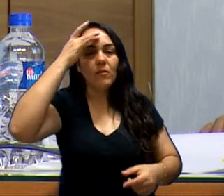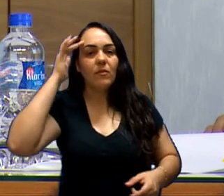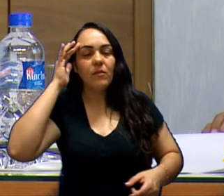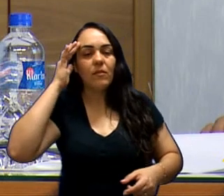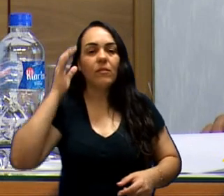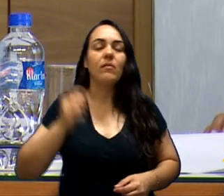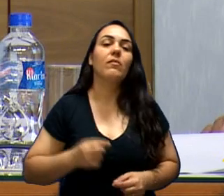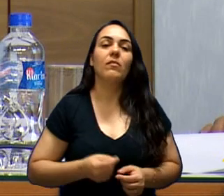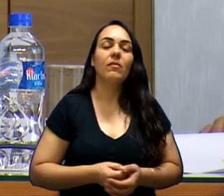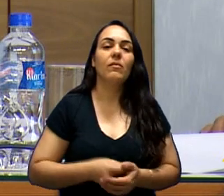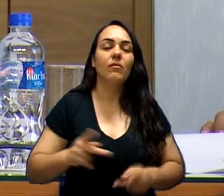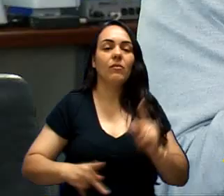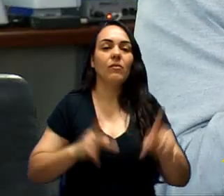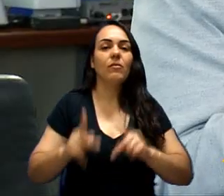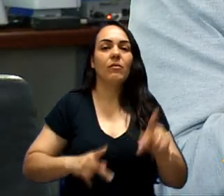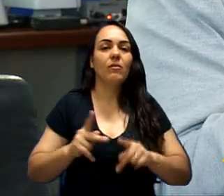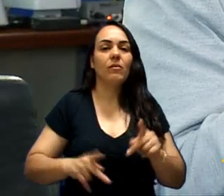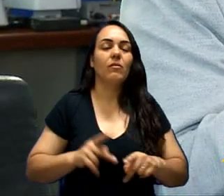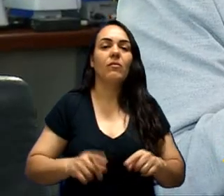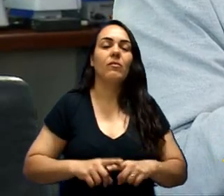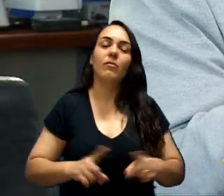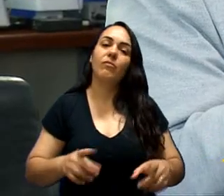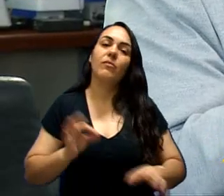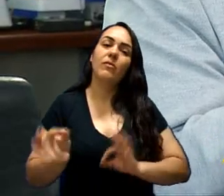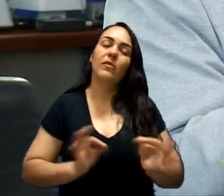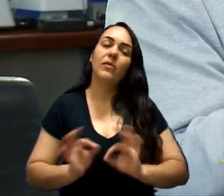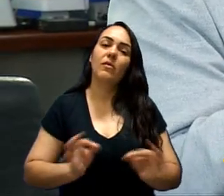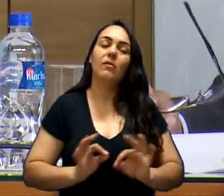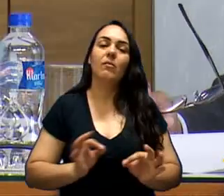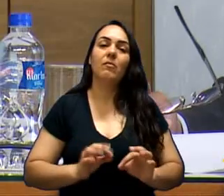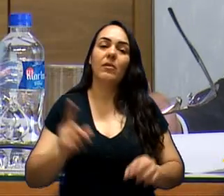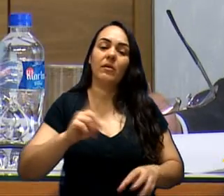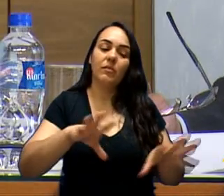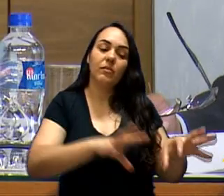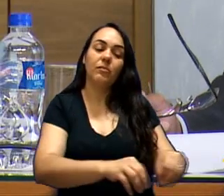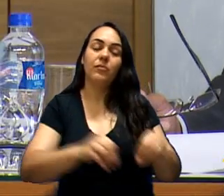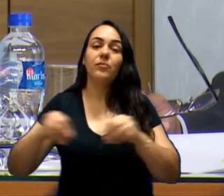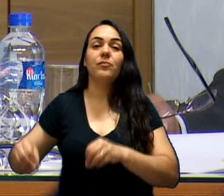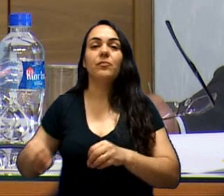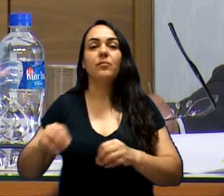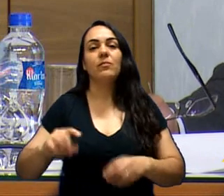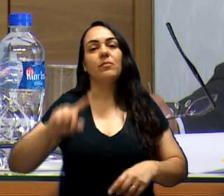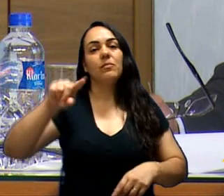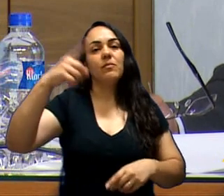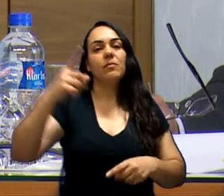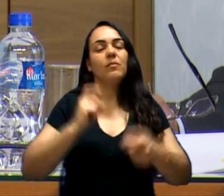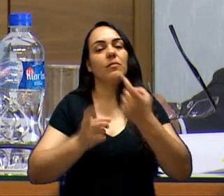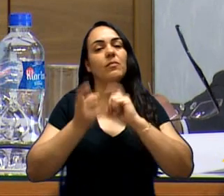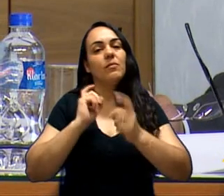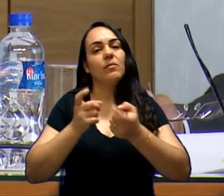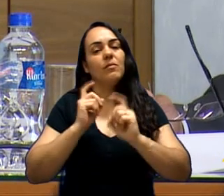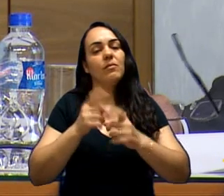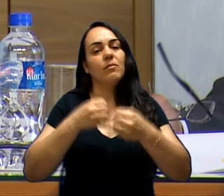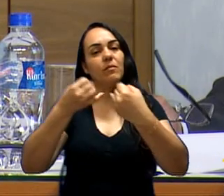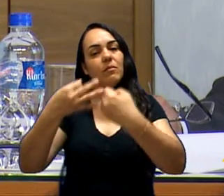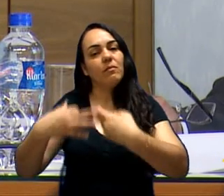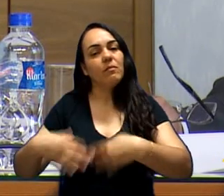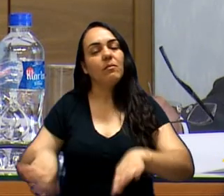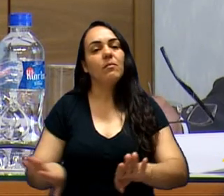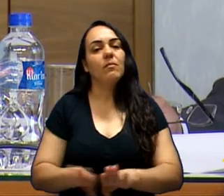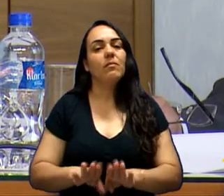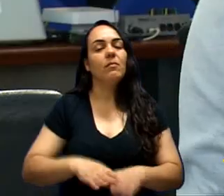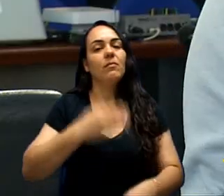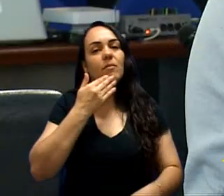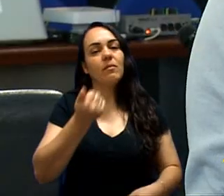denunciarem corrupção. É inconstitucional esse projeto. Eu tô retirando de pauta para que o autor ele dê o encaminhamento aqui. Já